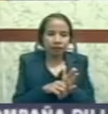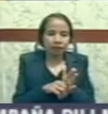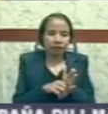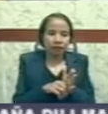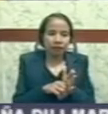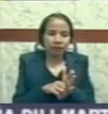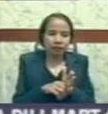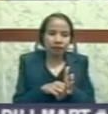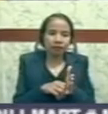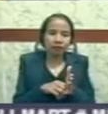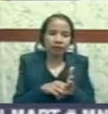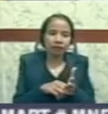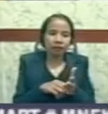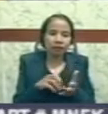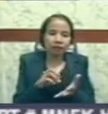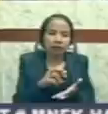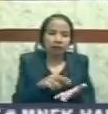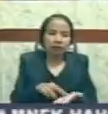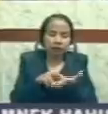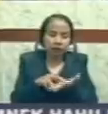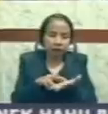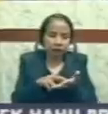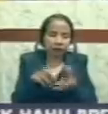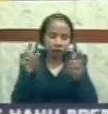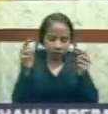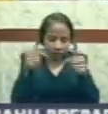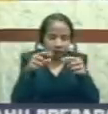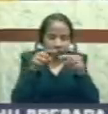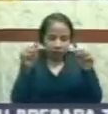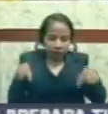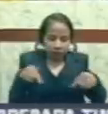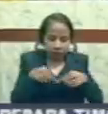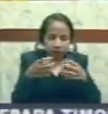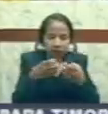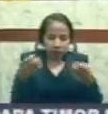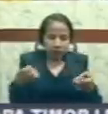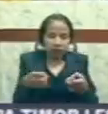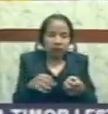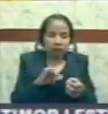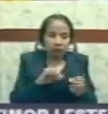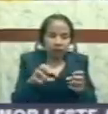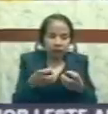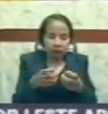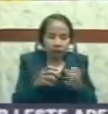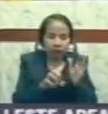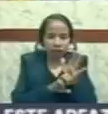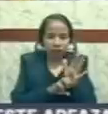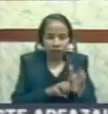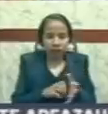raio a James, né? Nia mais uma despesas, nia mais uma receitas, e tabela queta. Né, eu vou te exemplo ainda. Agora, iha